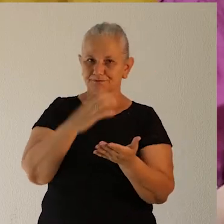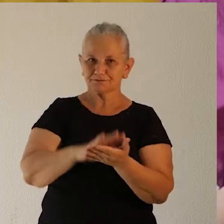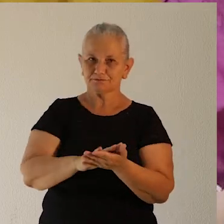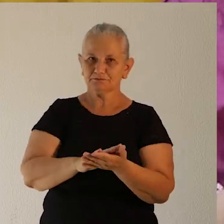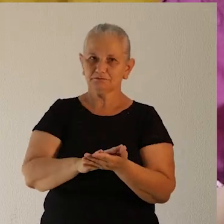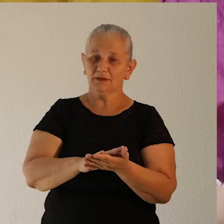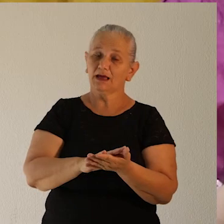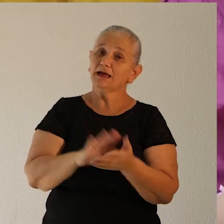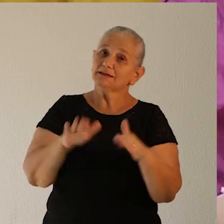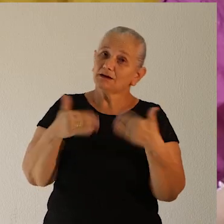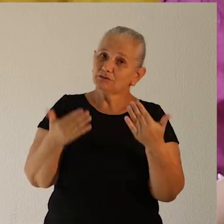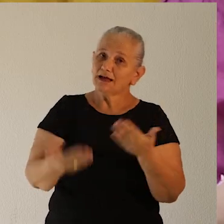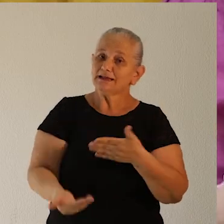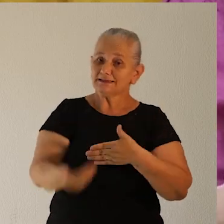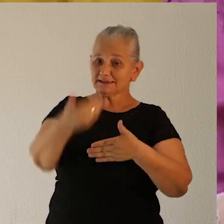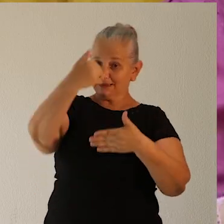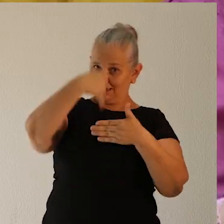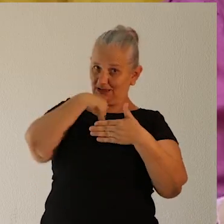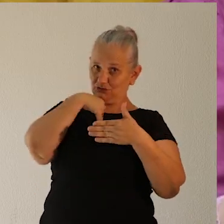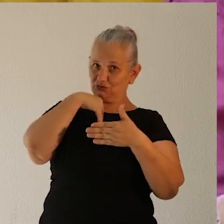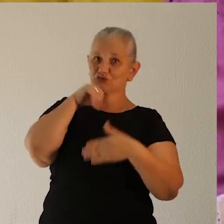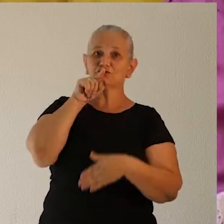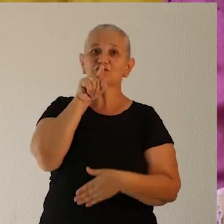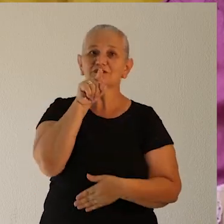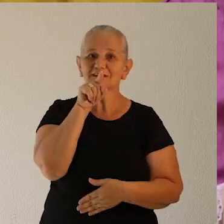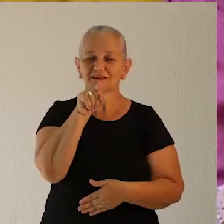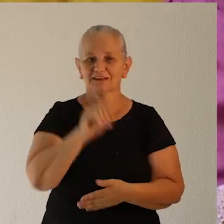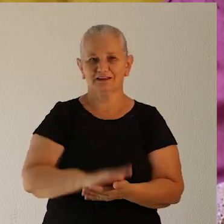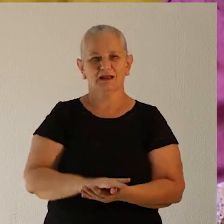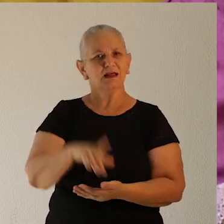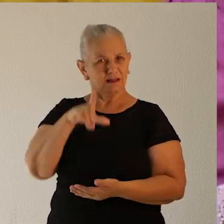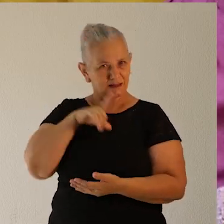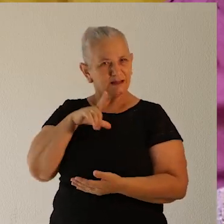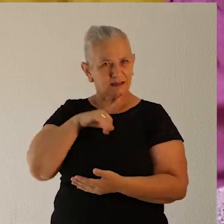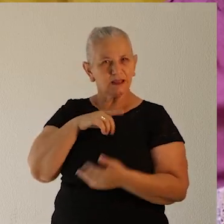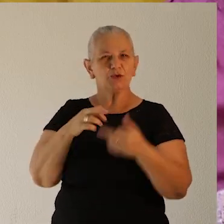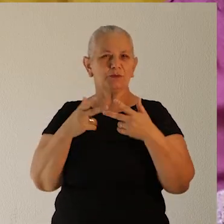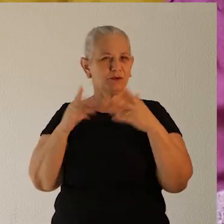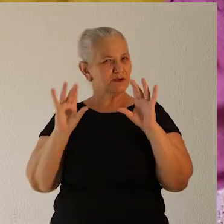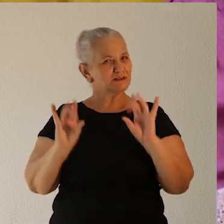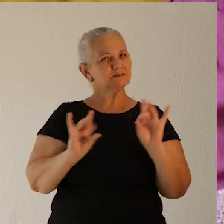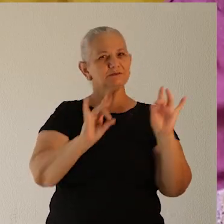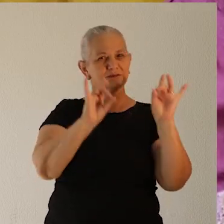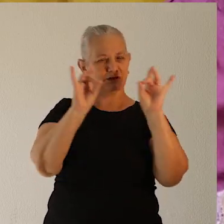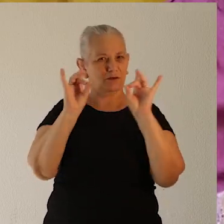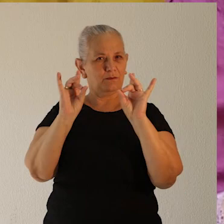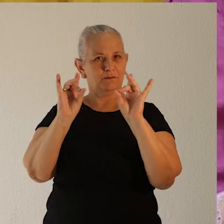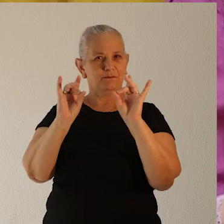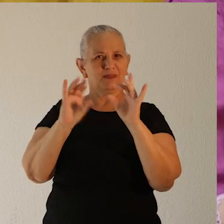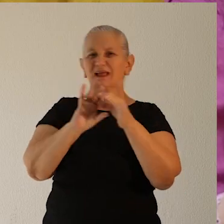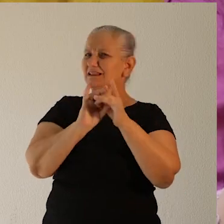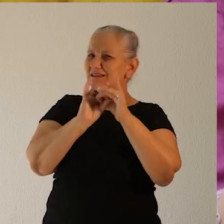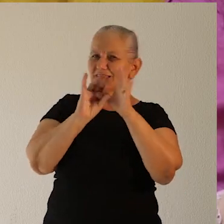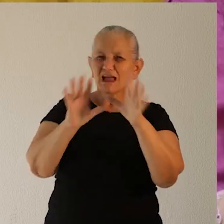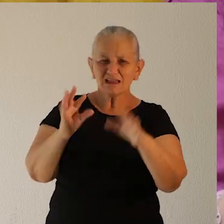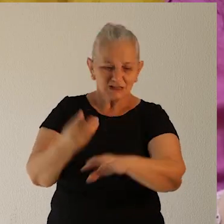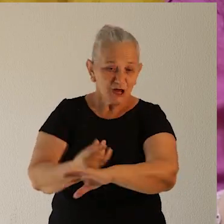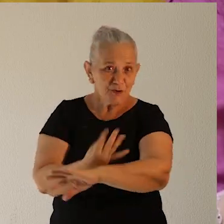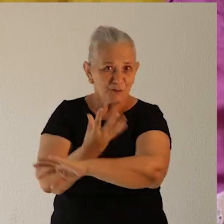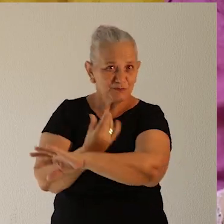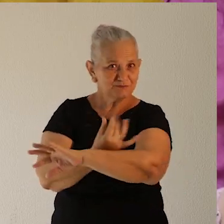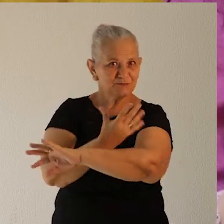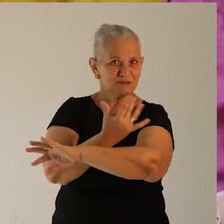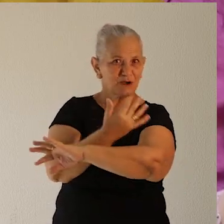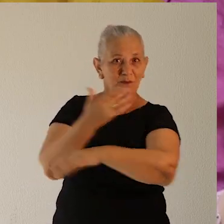de vocês tem uma pessoa sensível em emoções. Vocês devem deixar esses sentimentos e emoções fazerem parte da vida de